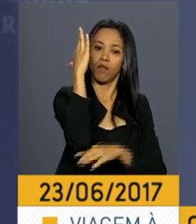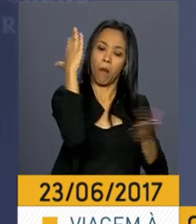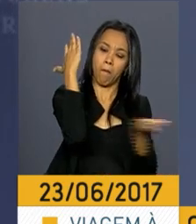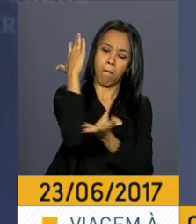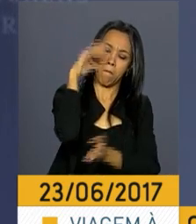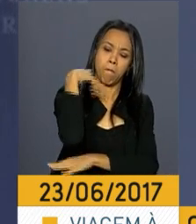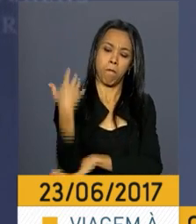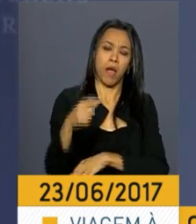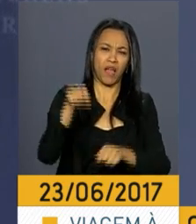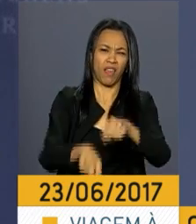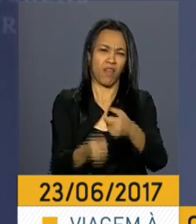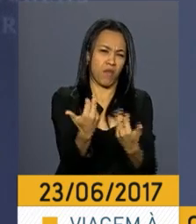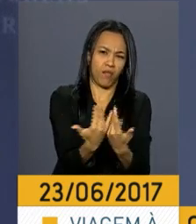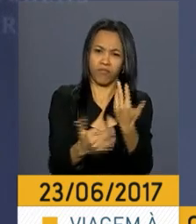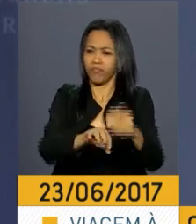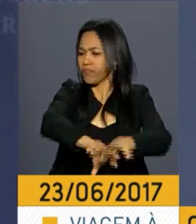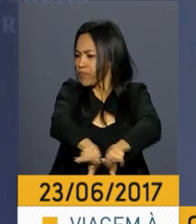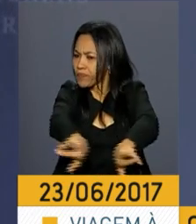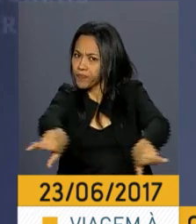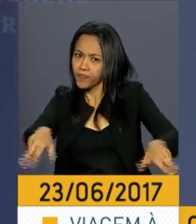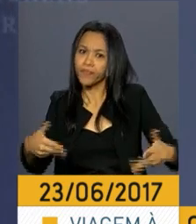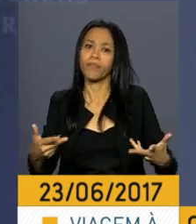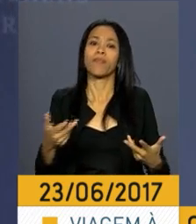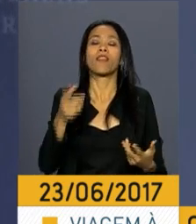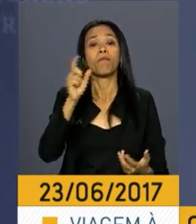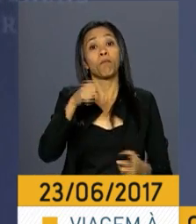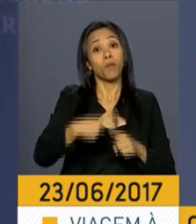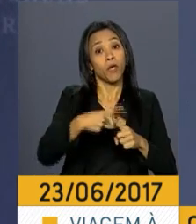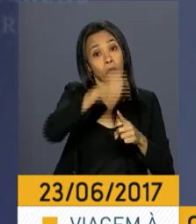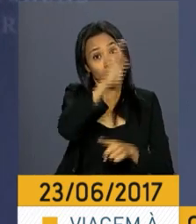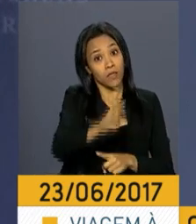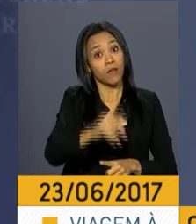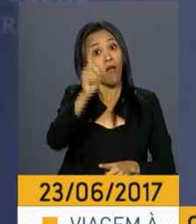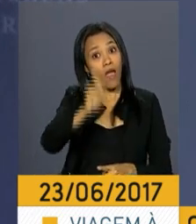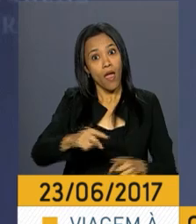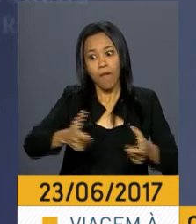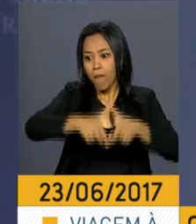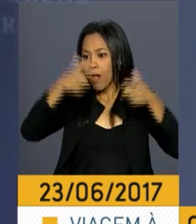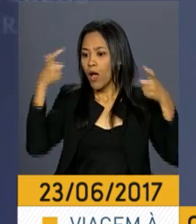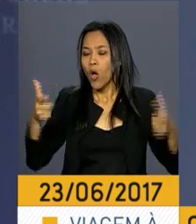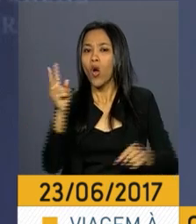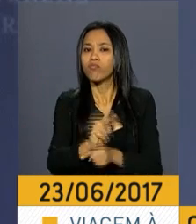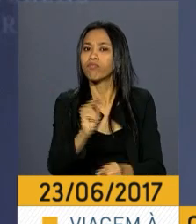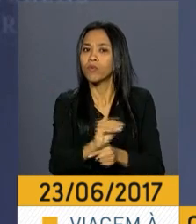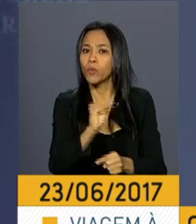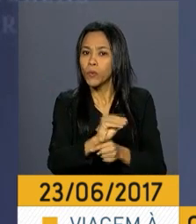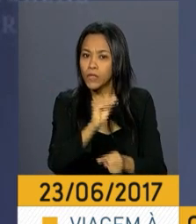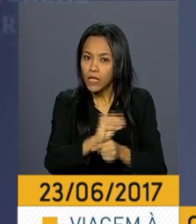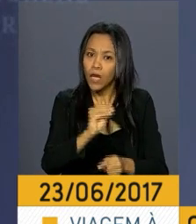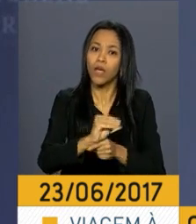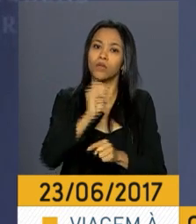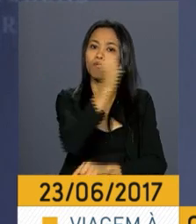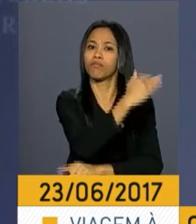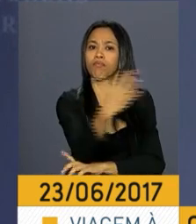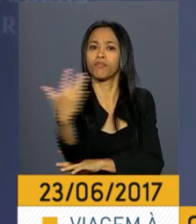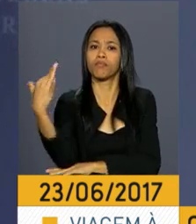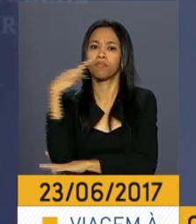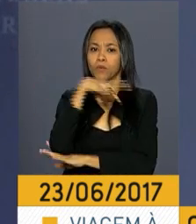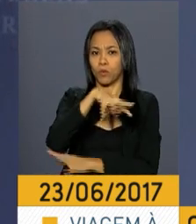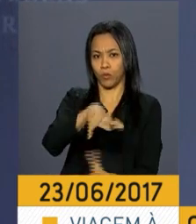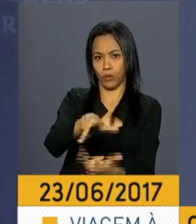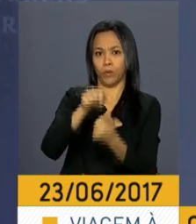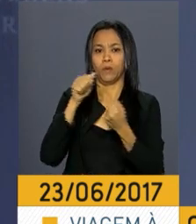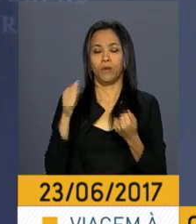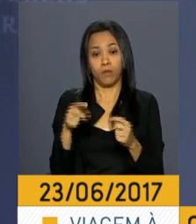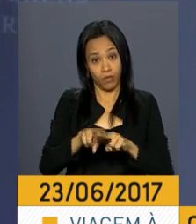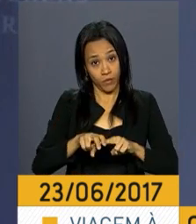país, já que, sem dúvida alguma, o Brasil é uma das grandes, se não a maior, reserva ambiental do mundo. Por